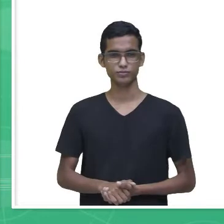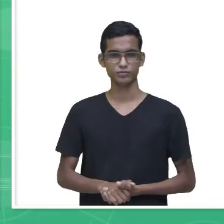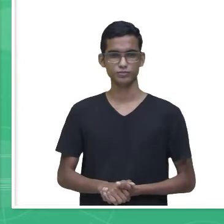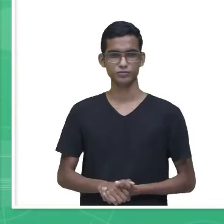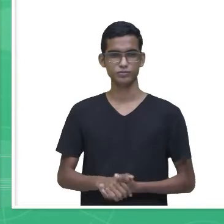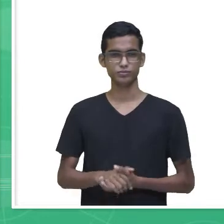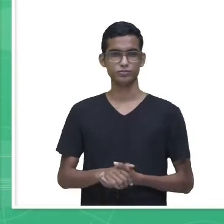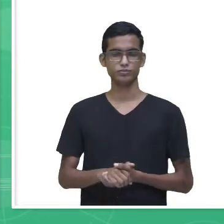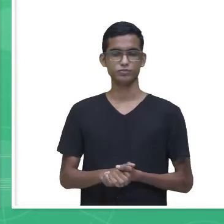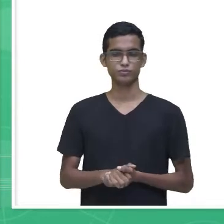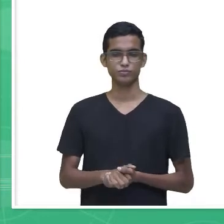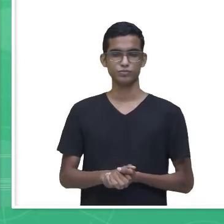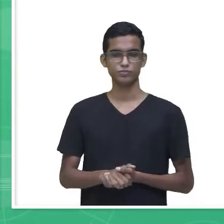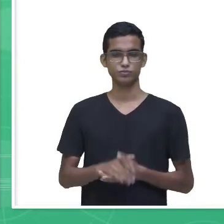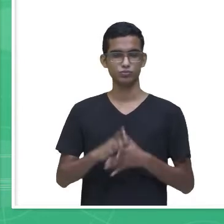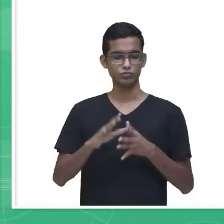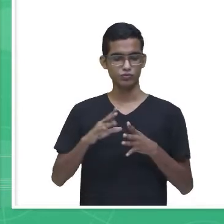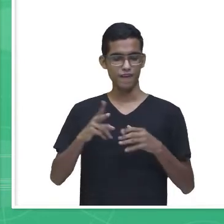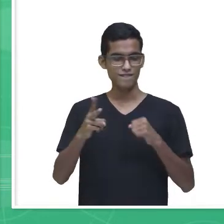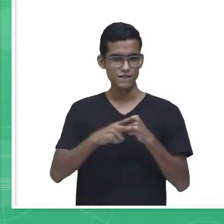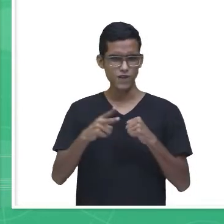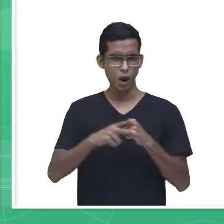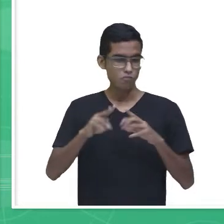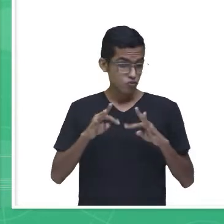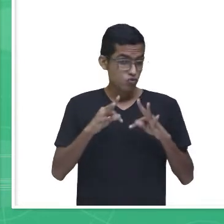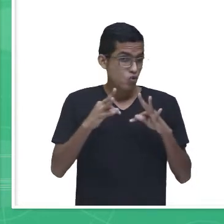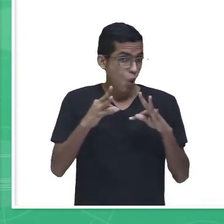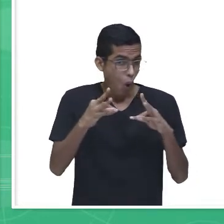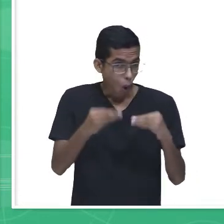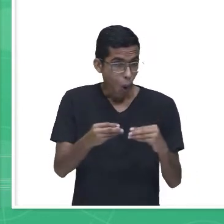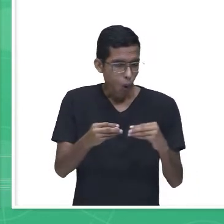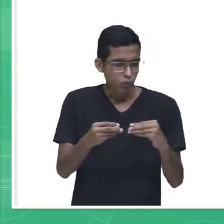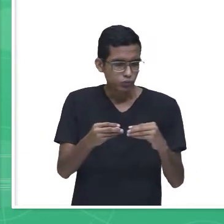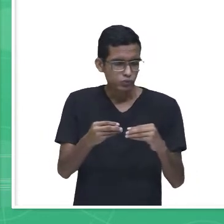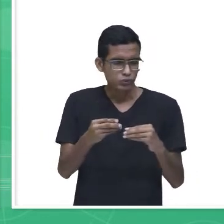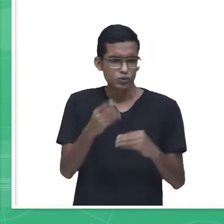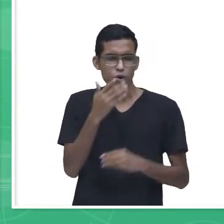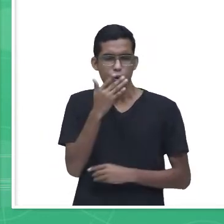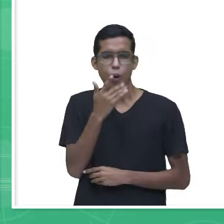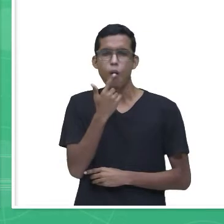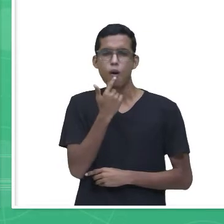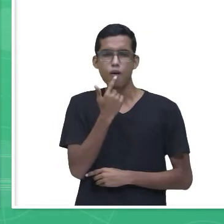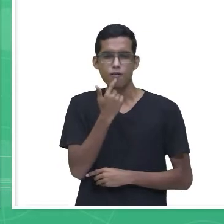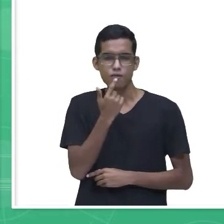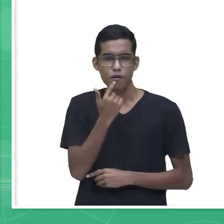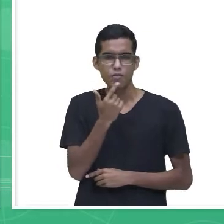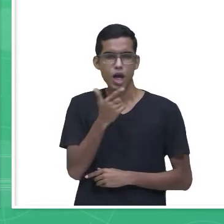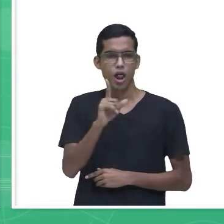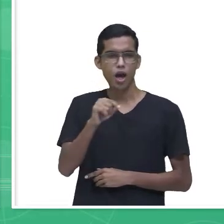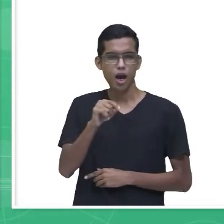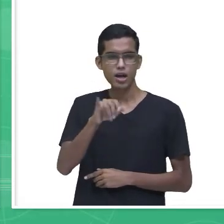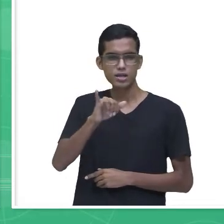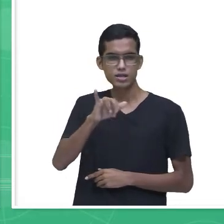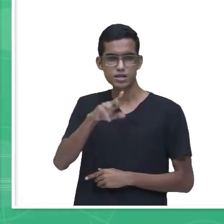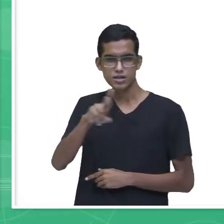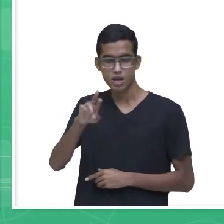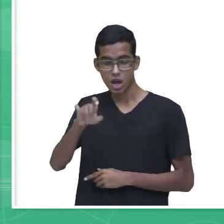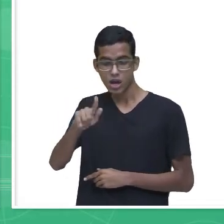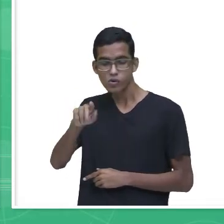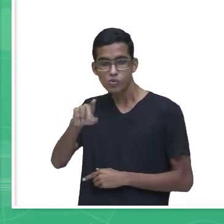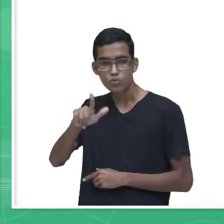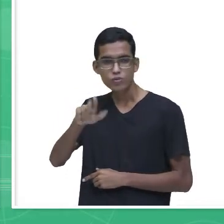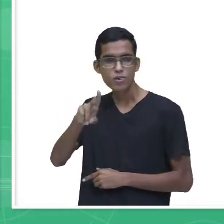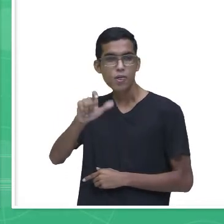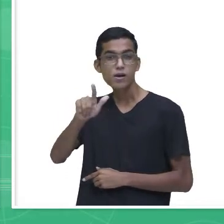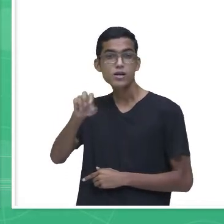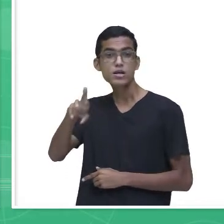diz o seguinte, todos os verbos destacados são irregulares. Isso aí, o enunciado da questão já fala. O